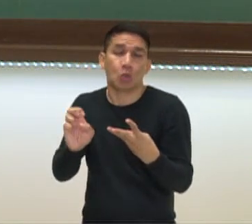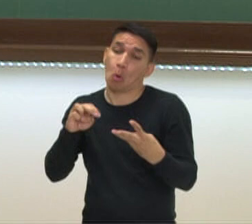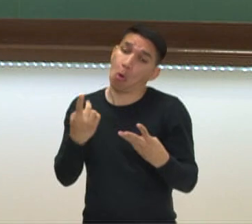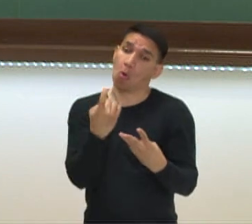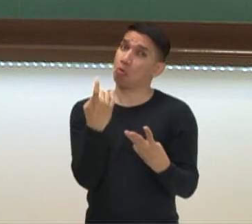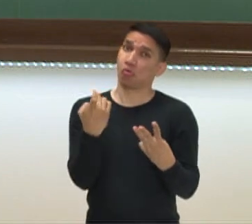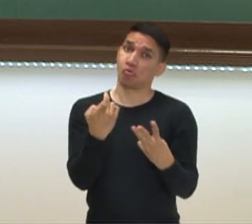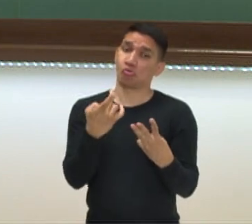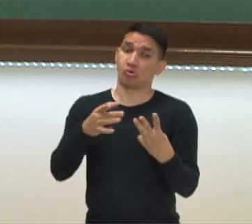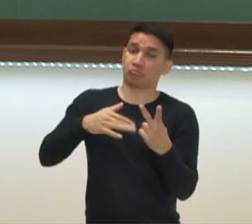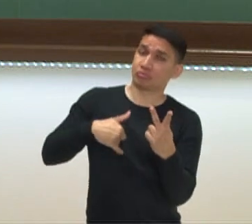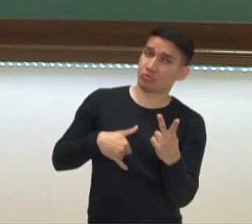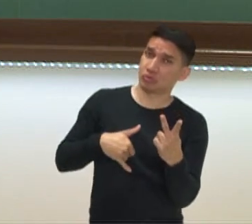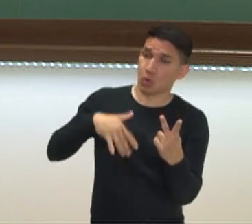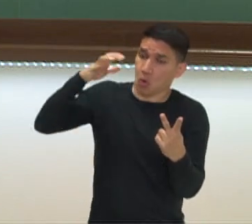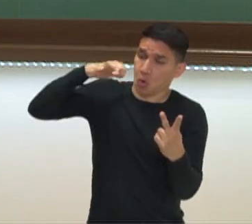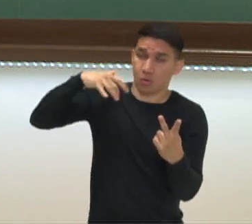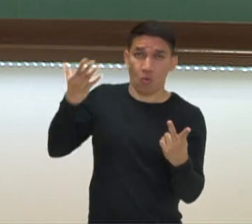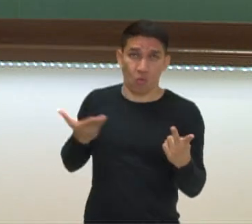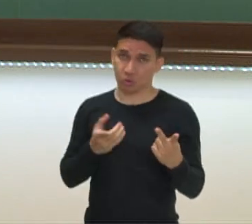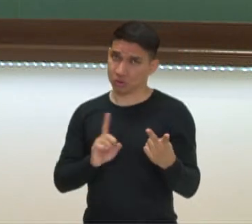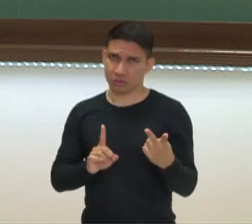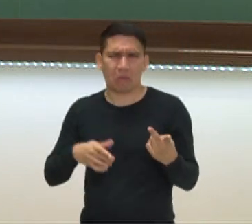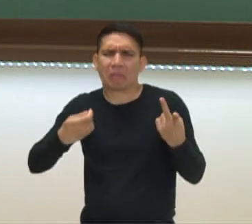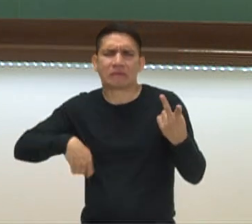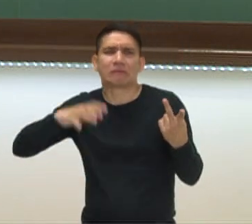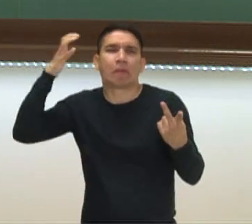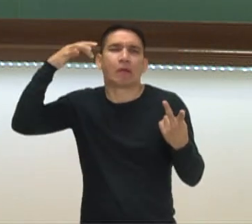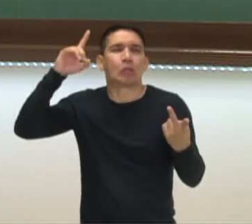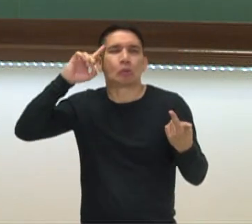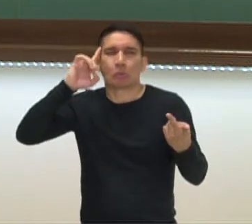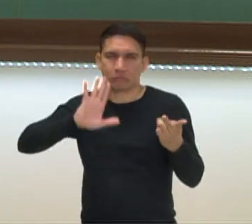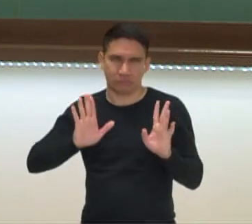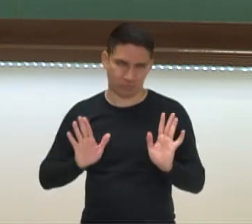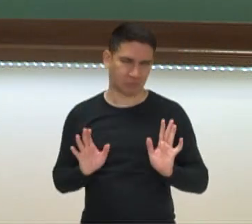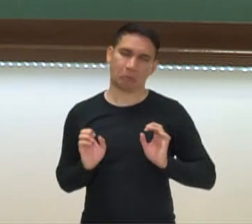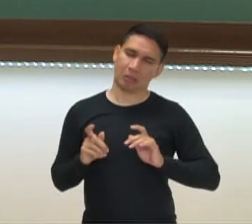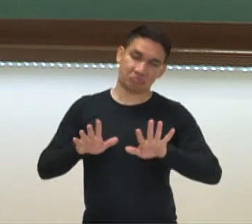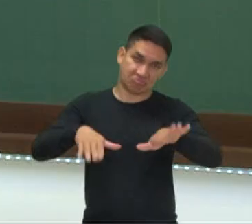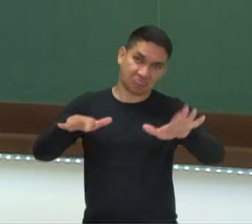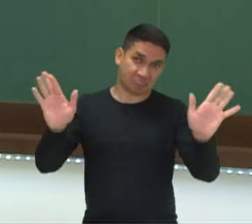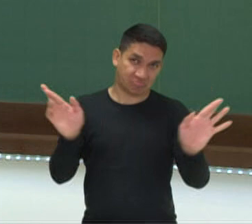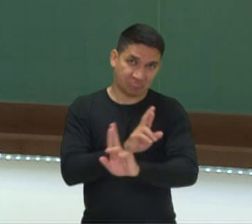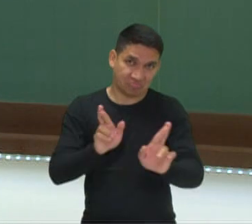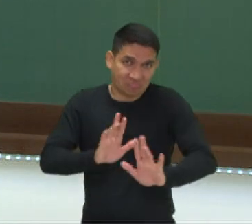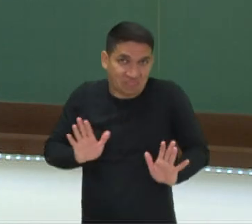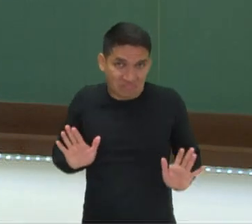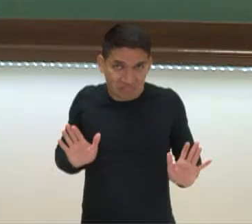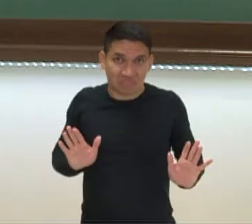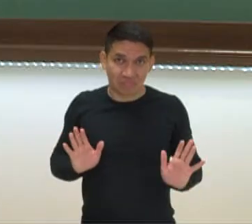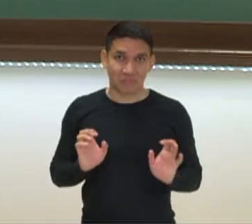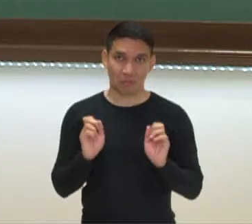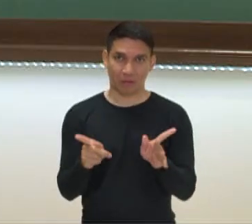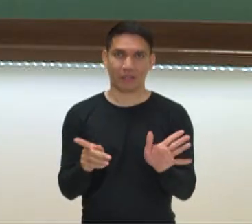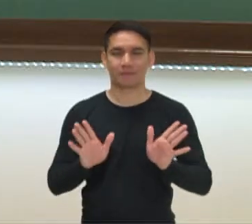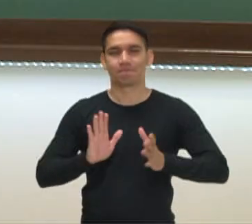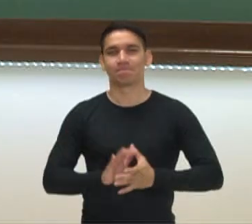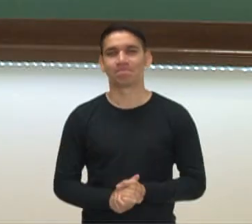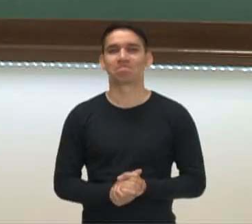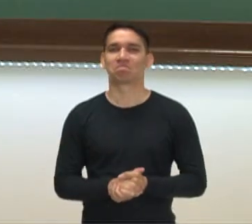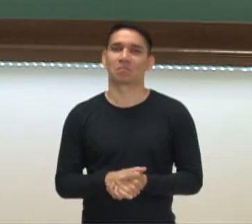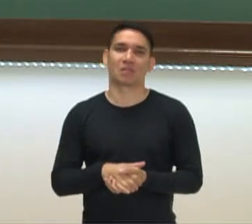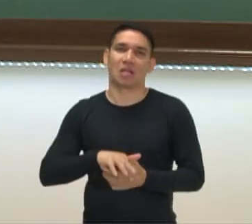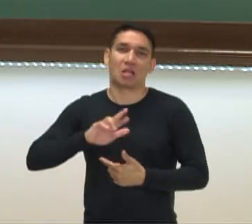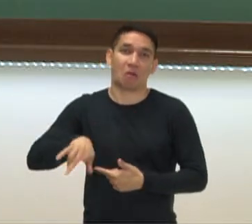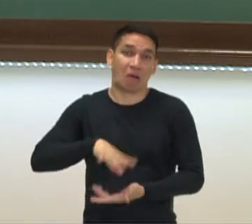tomar banho no dia, toma banho outro dia, né? Não precisa tomar banho todo dia também, né? Isso é tabu isso, né?